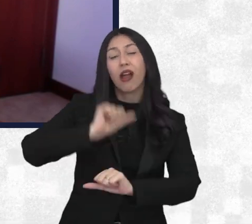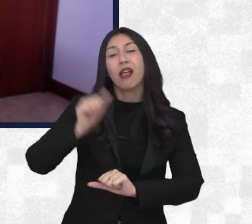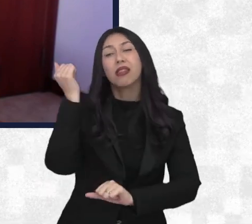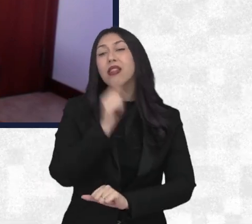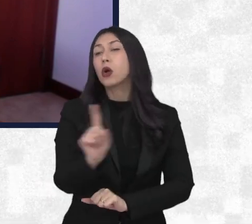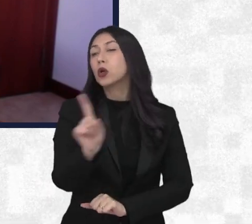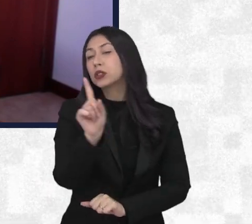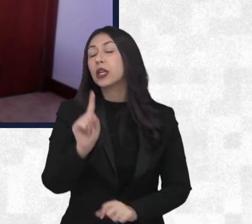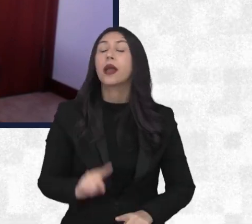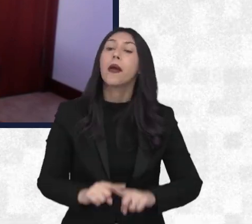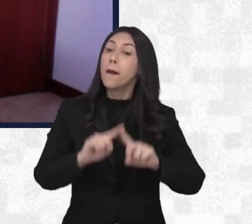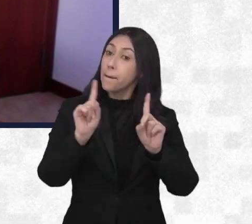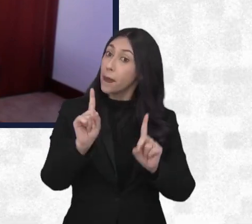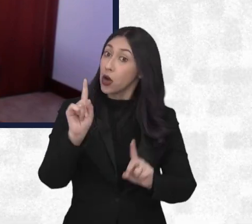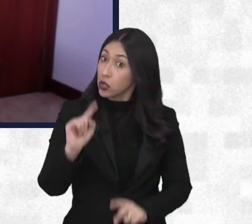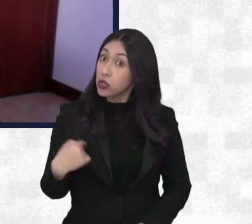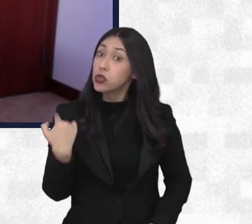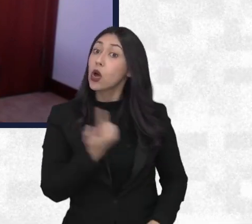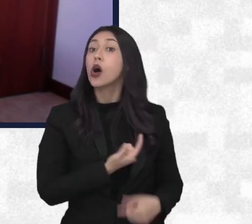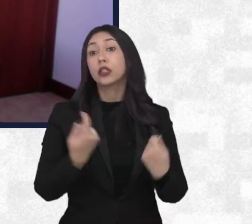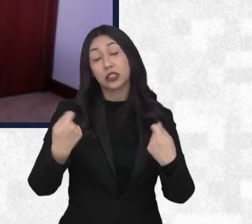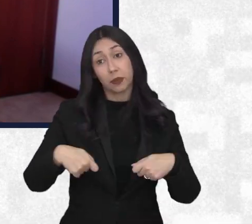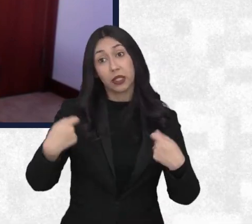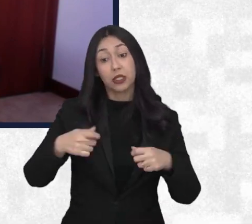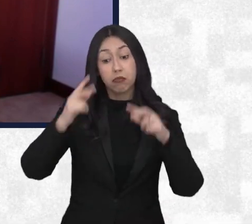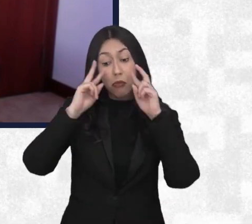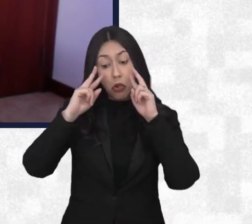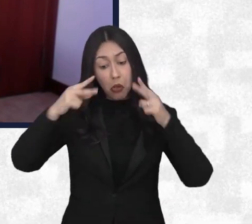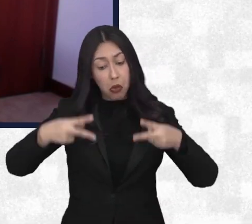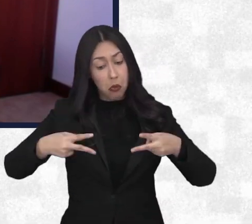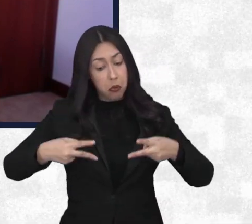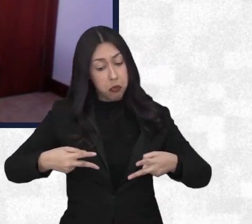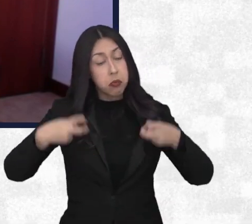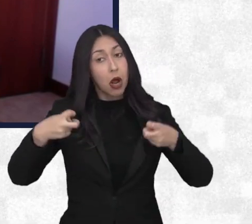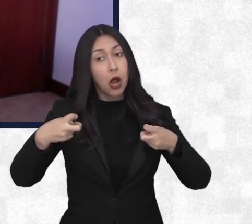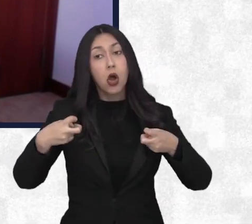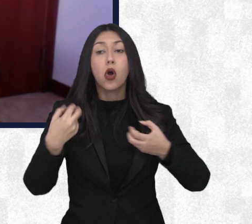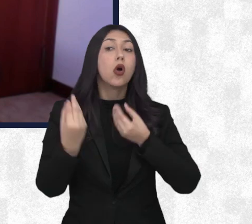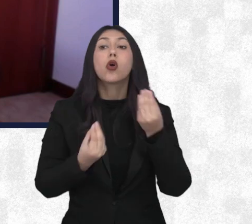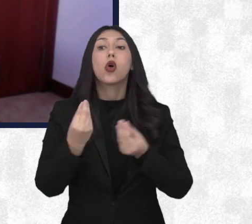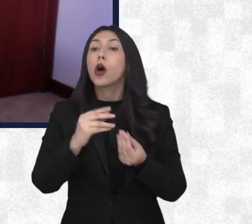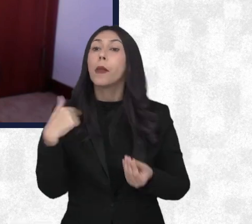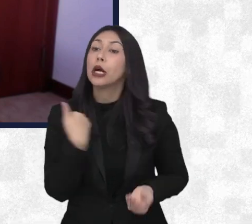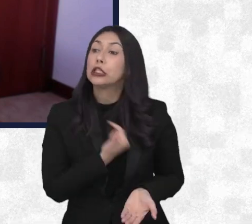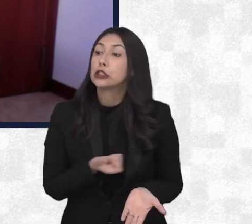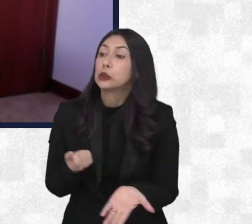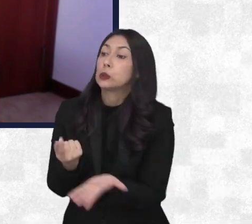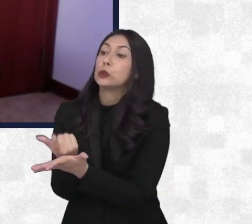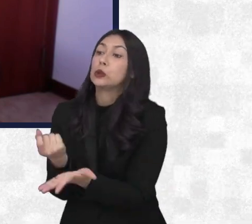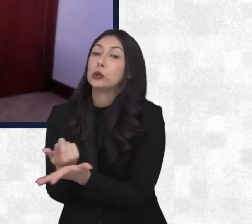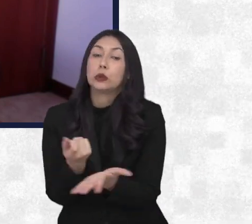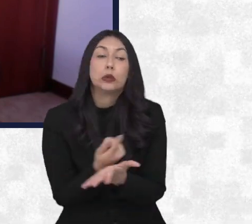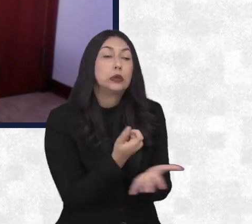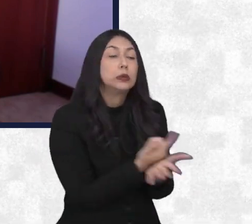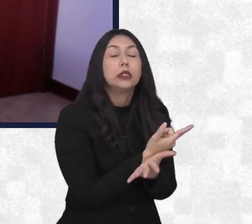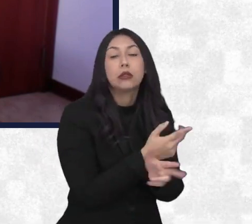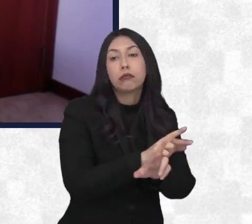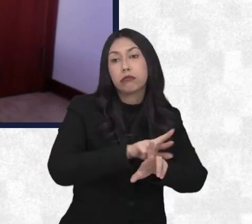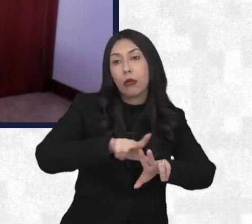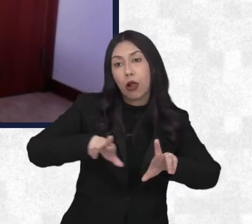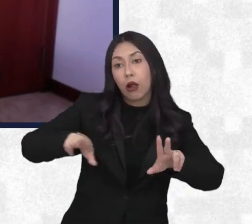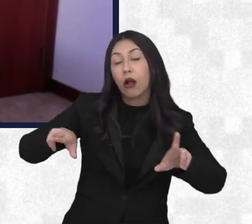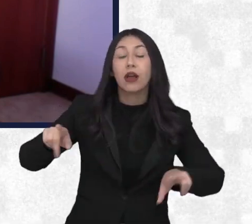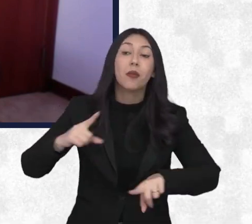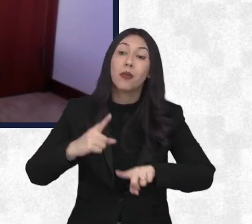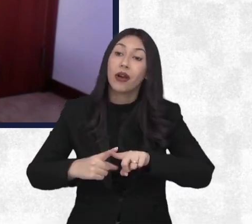que a gente precisa também, com muita urgência, rever nossos padrões de consumo, rastrear aquilo que a gente consome, que